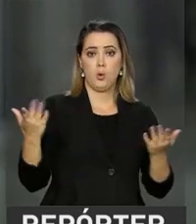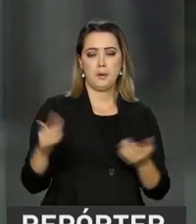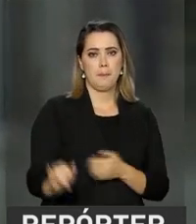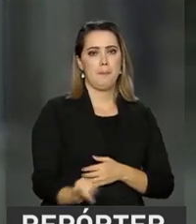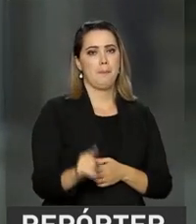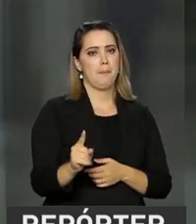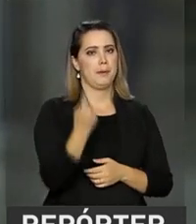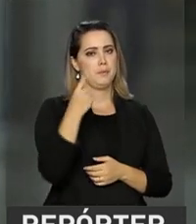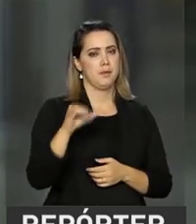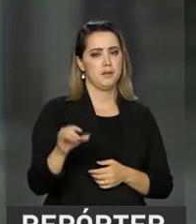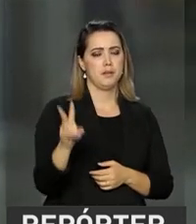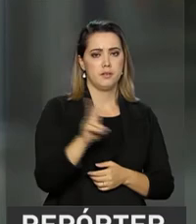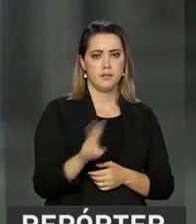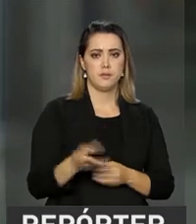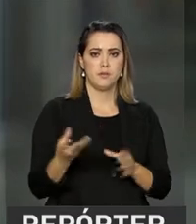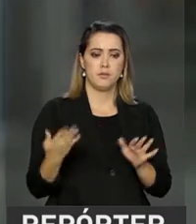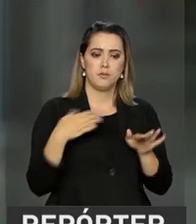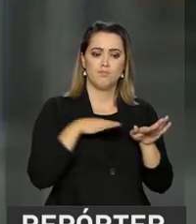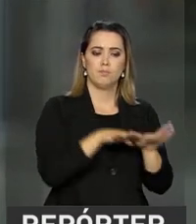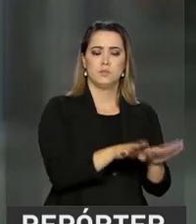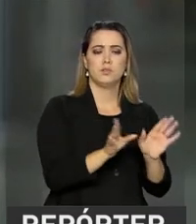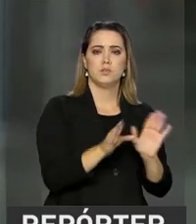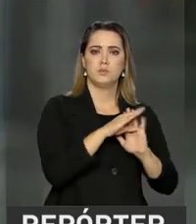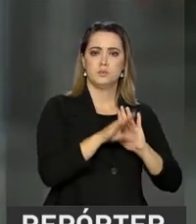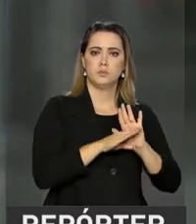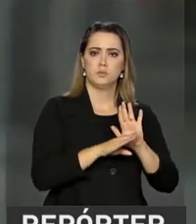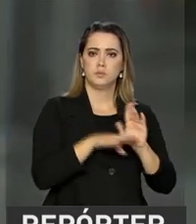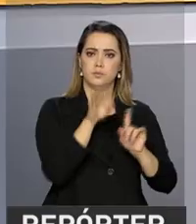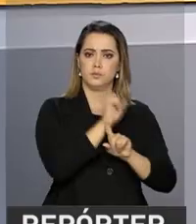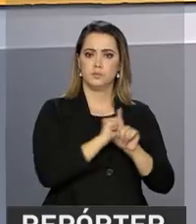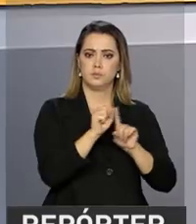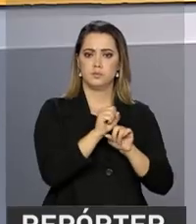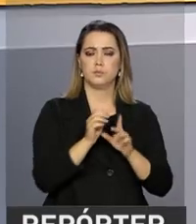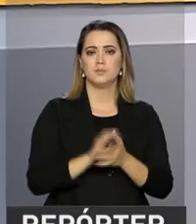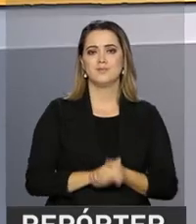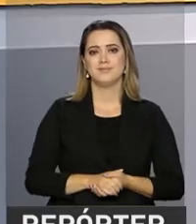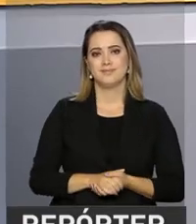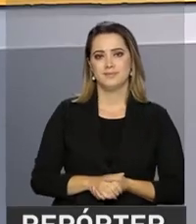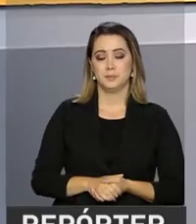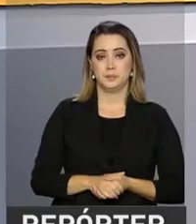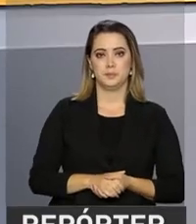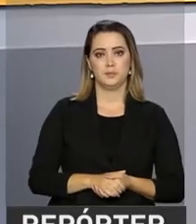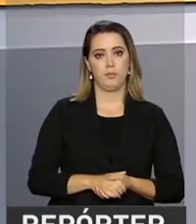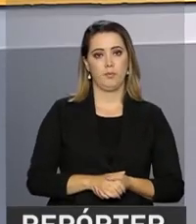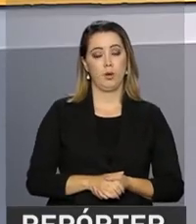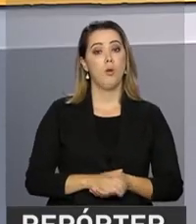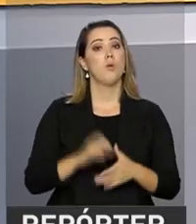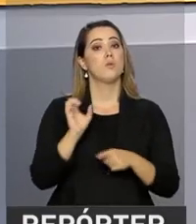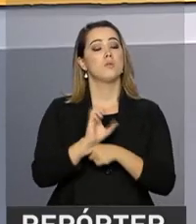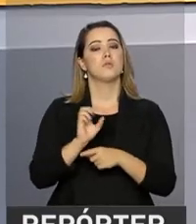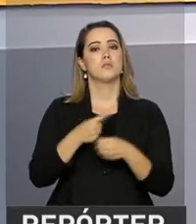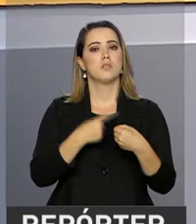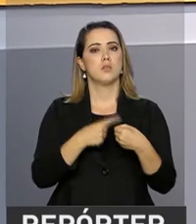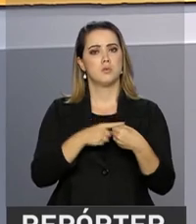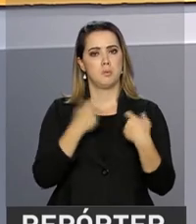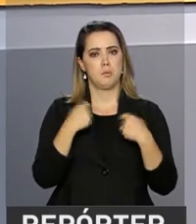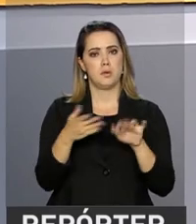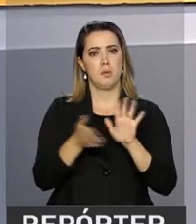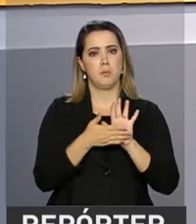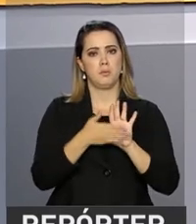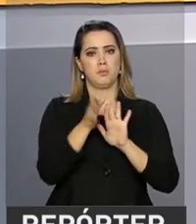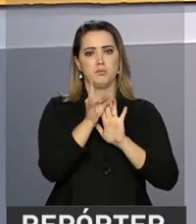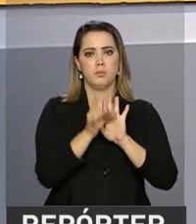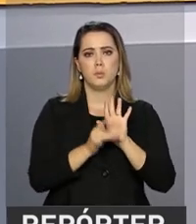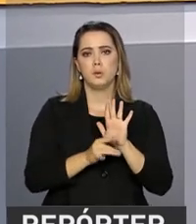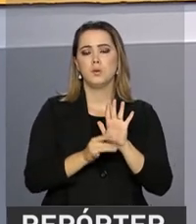federal passa a inseridos dentro do contexto social os estados e os municípios devem enviar as propostas de adesão